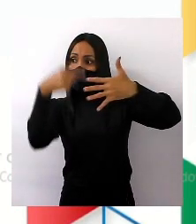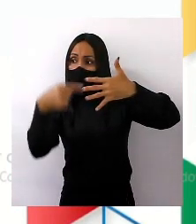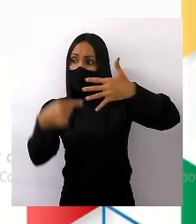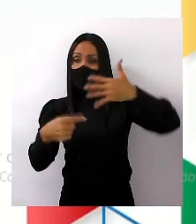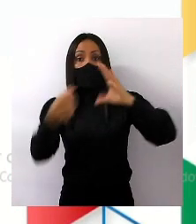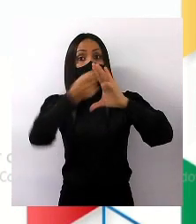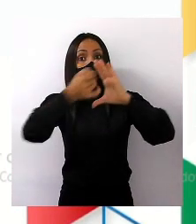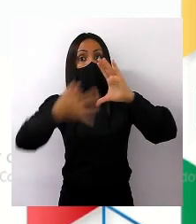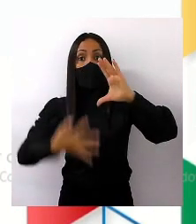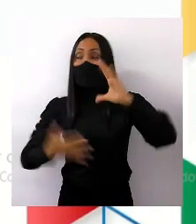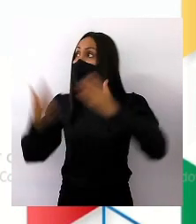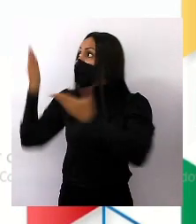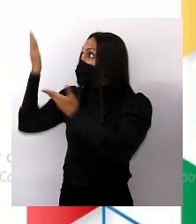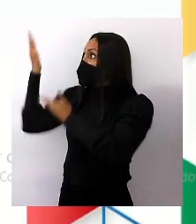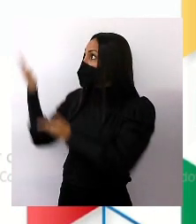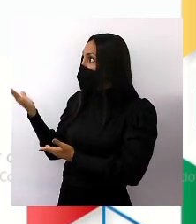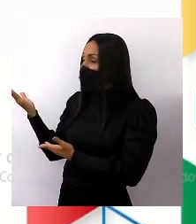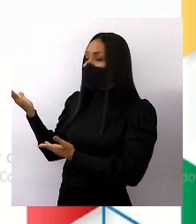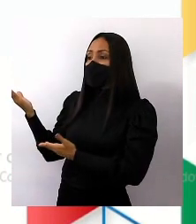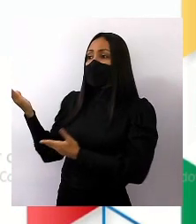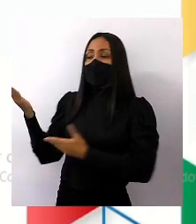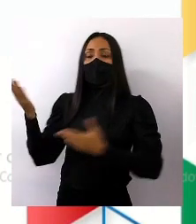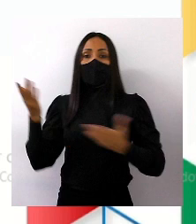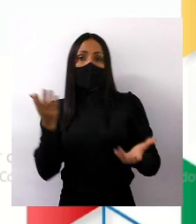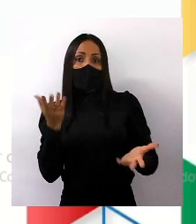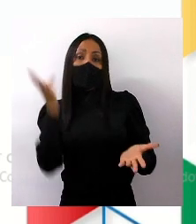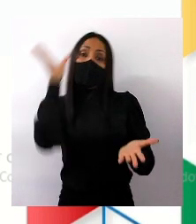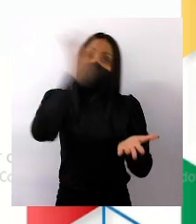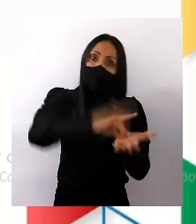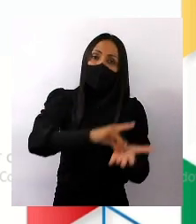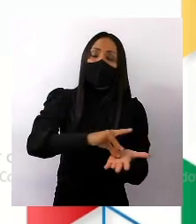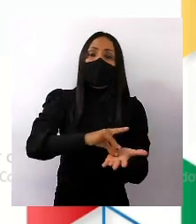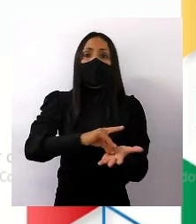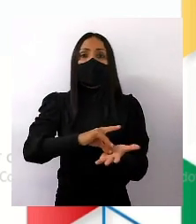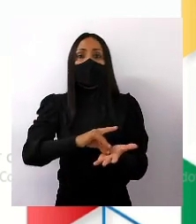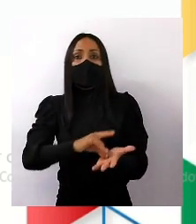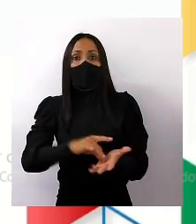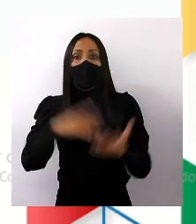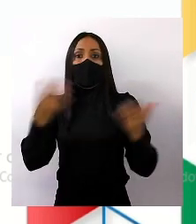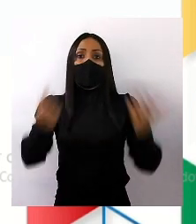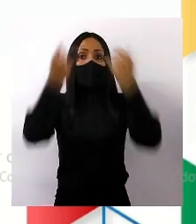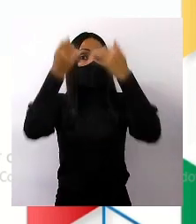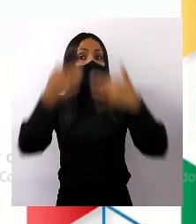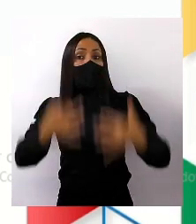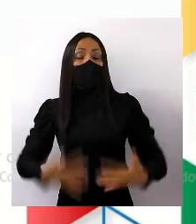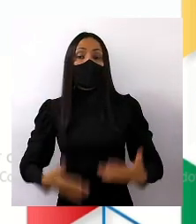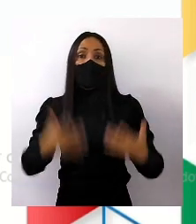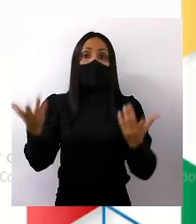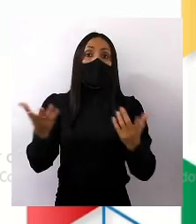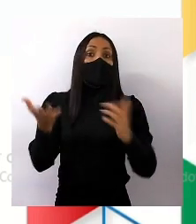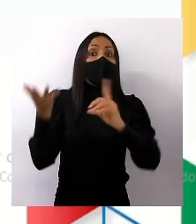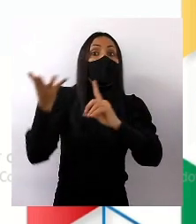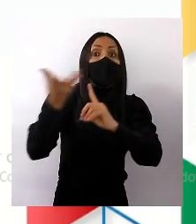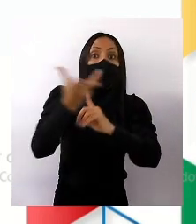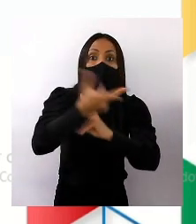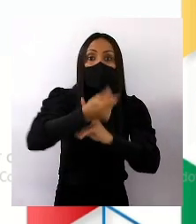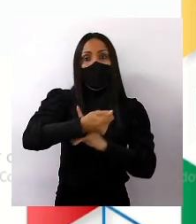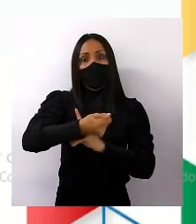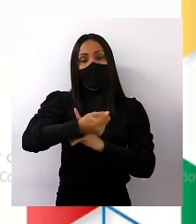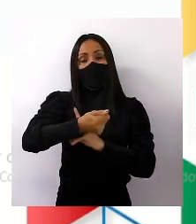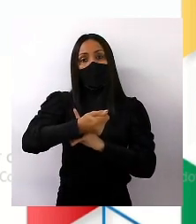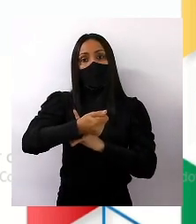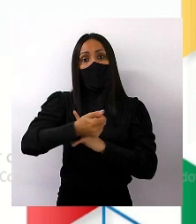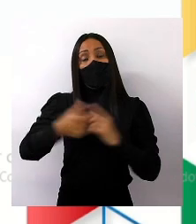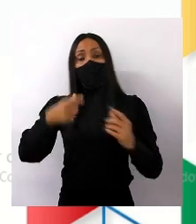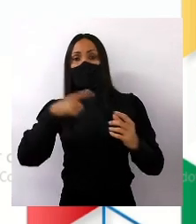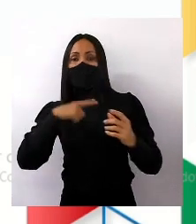Ou seja, ela imita a realidade. Ela é uma manifestação artística, ou seja, ela é arte. Ela